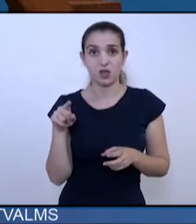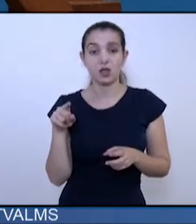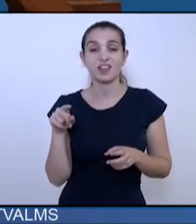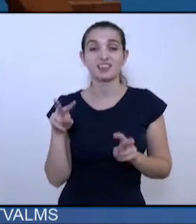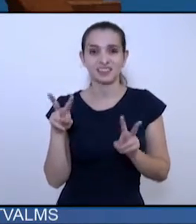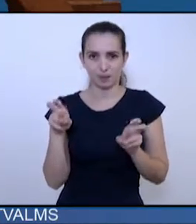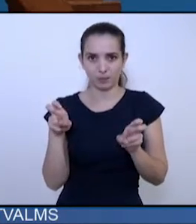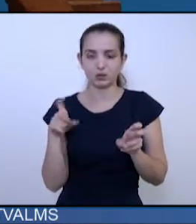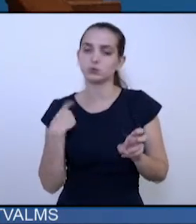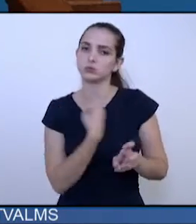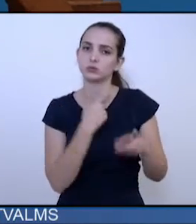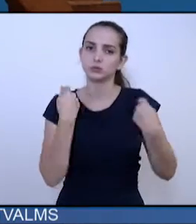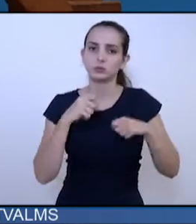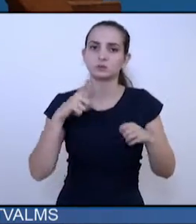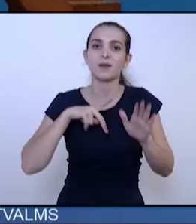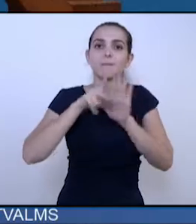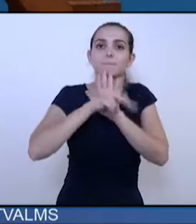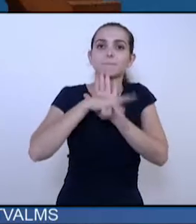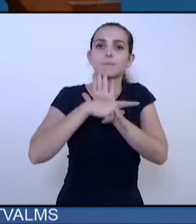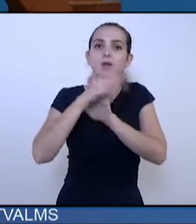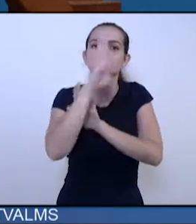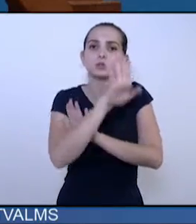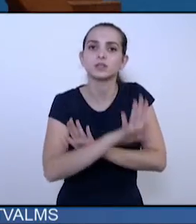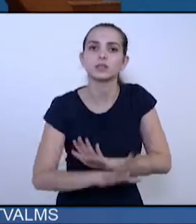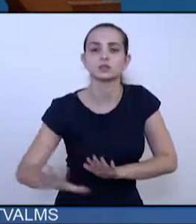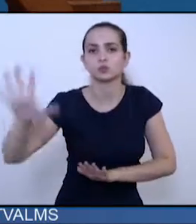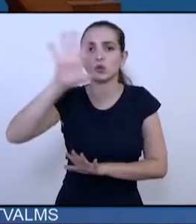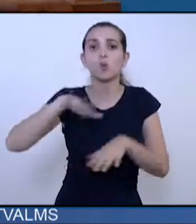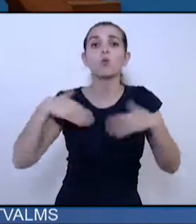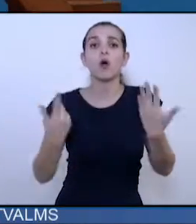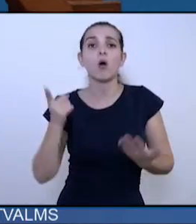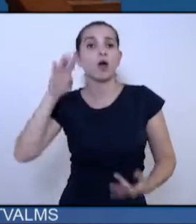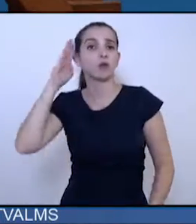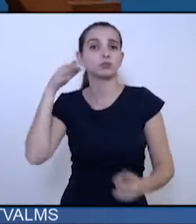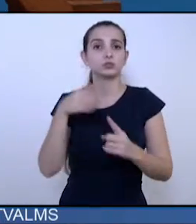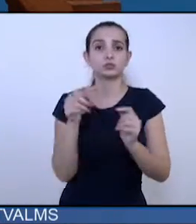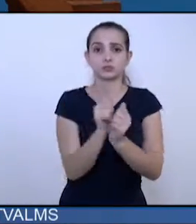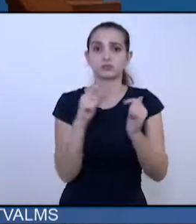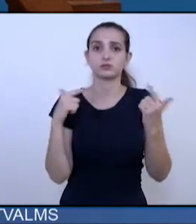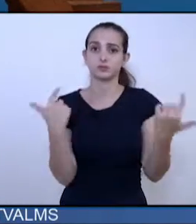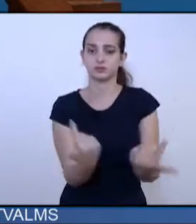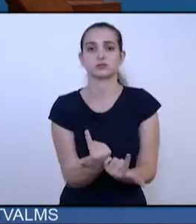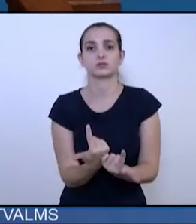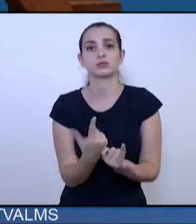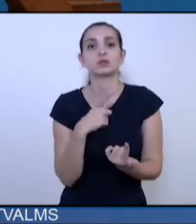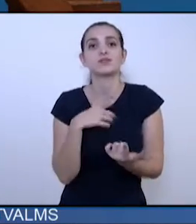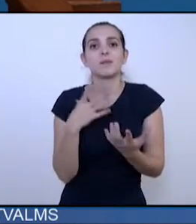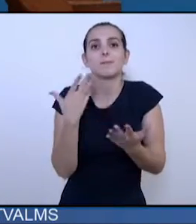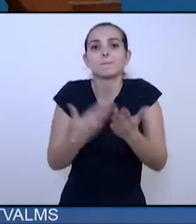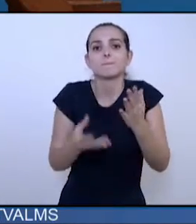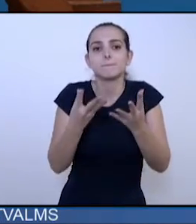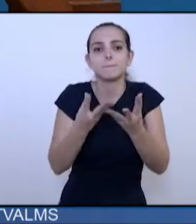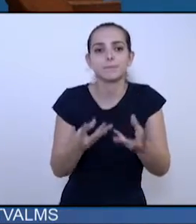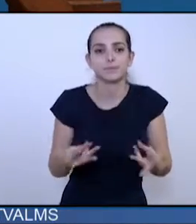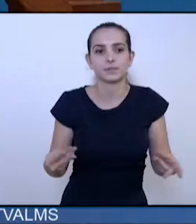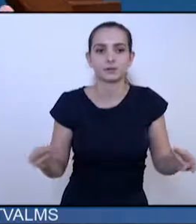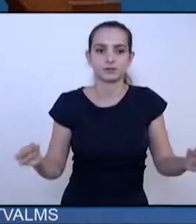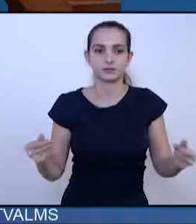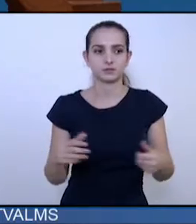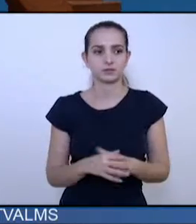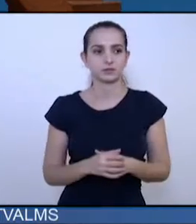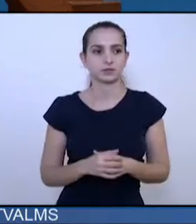no plano nacional. Qual é o papel das Assembleias Legislativas que estão sendo esvaziados? Porque,